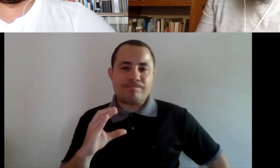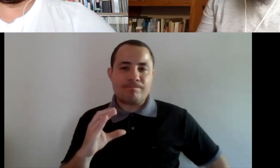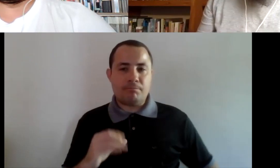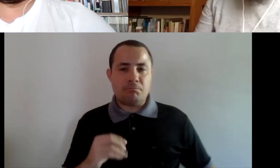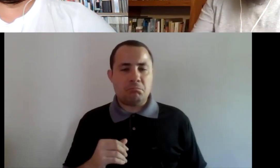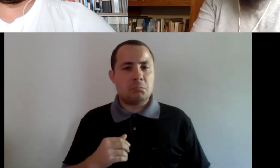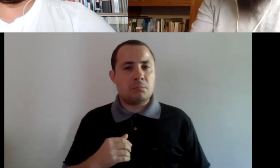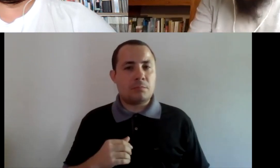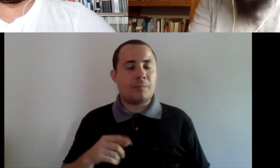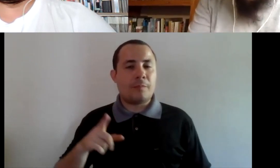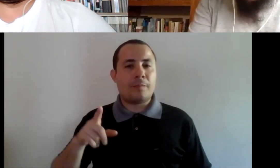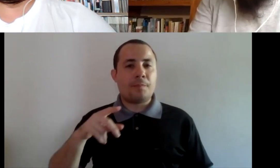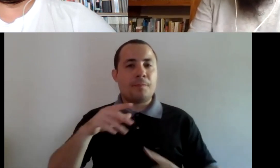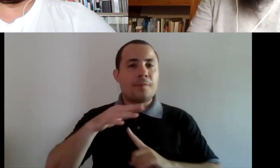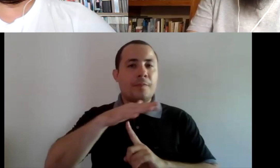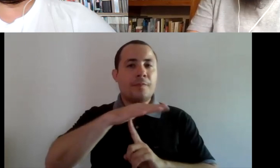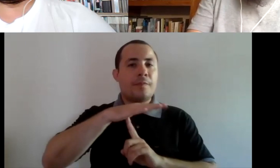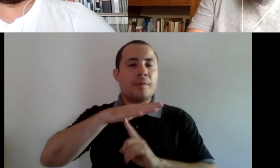municipal.